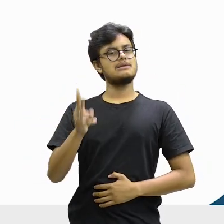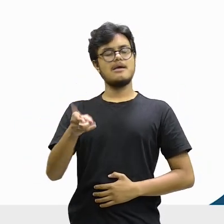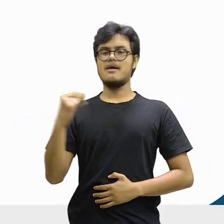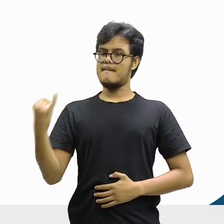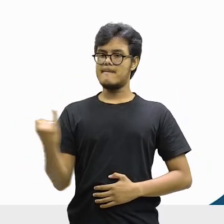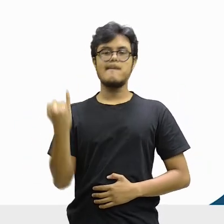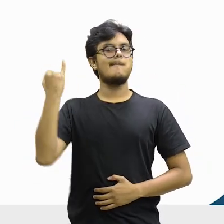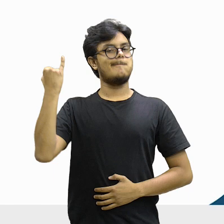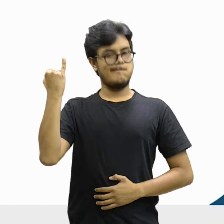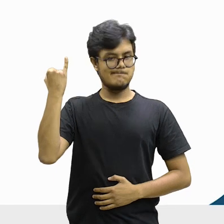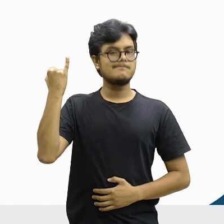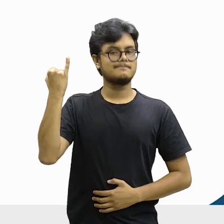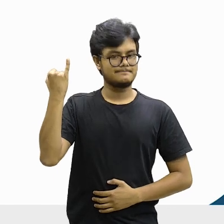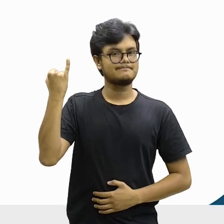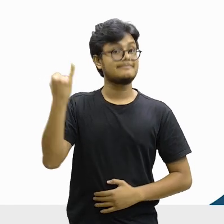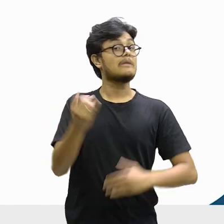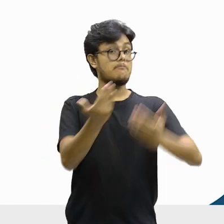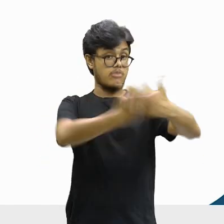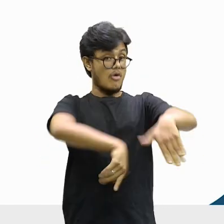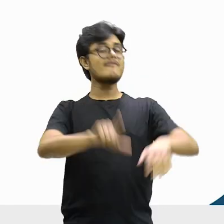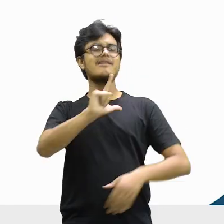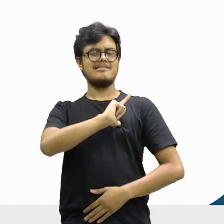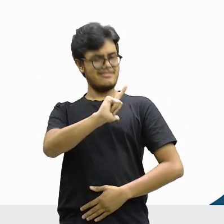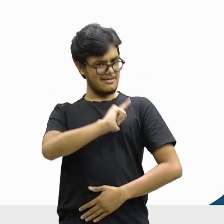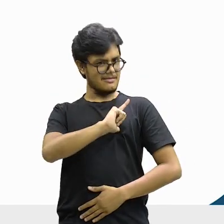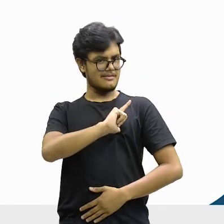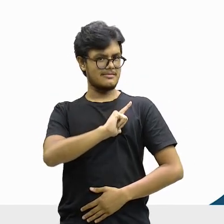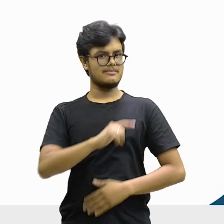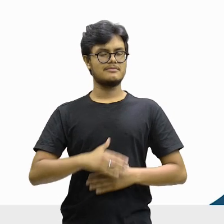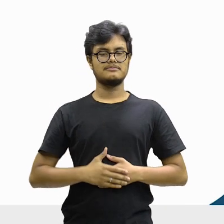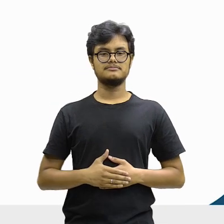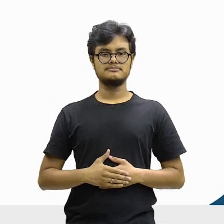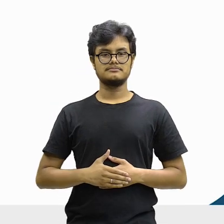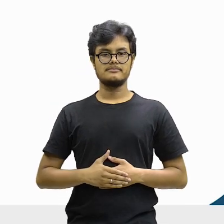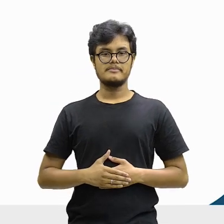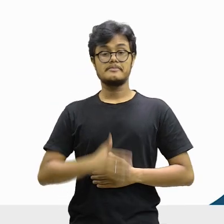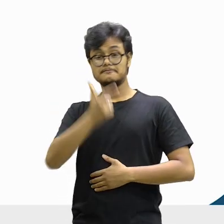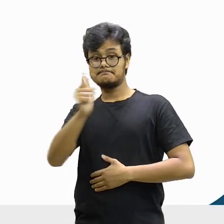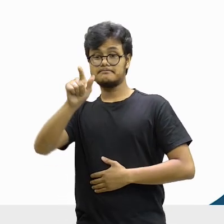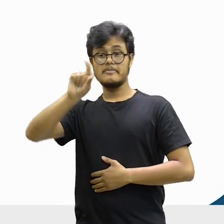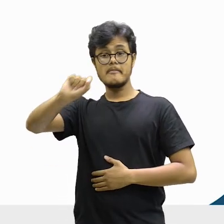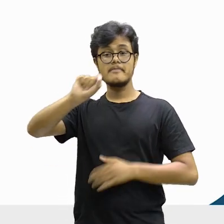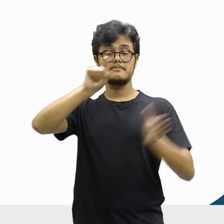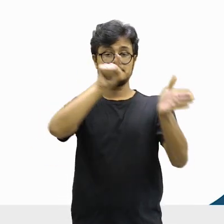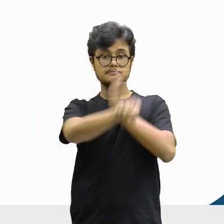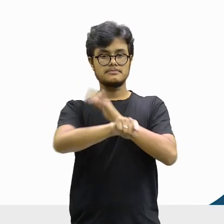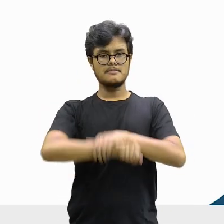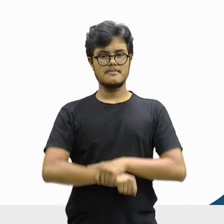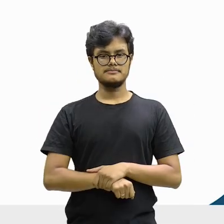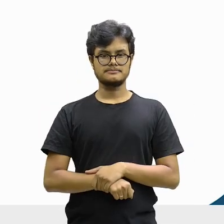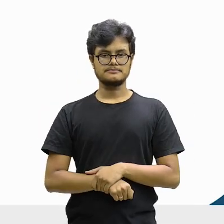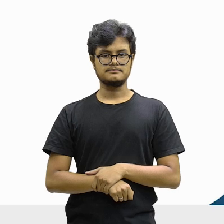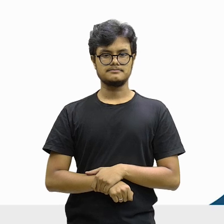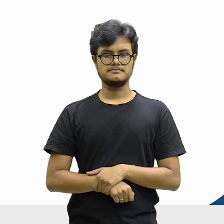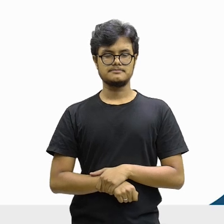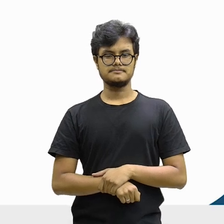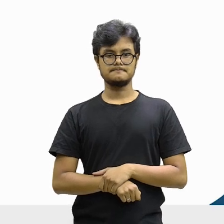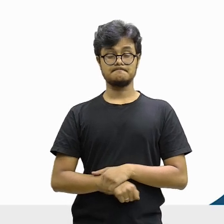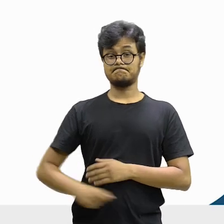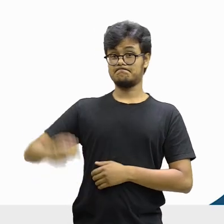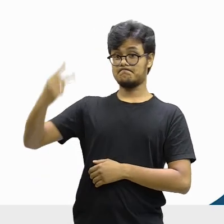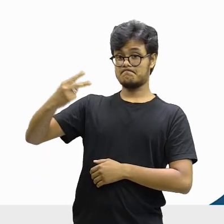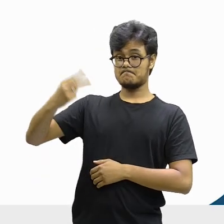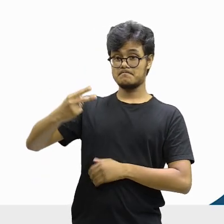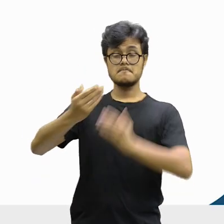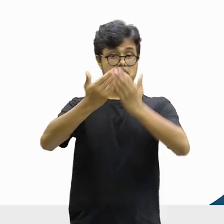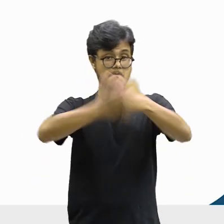métodos contraceptivos. Vem na sua prova, hein? Cuidado com isso. Vamos viajar agora nessa segunda questão, uma